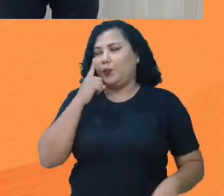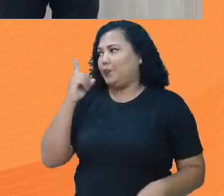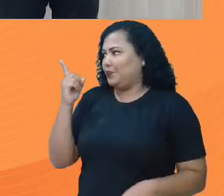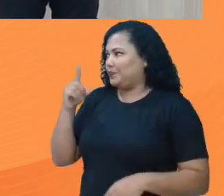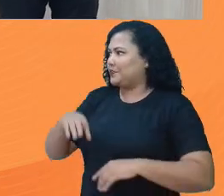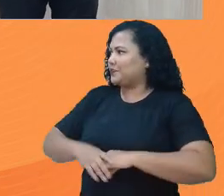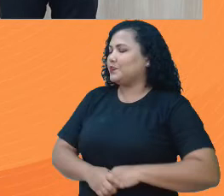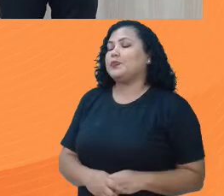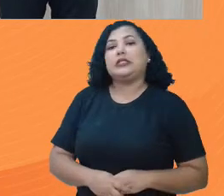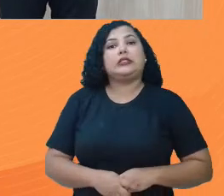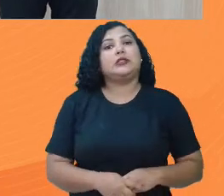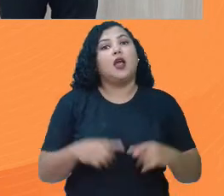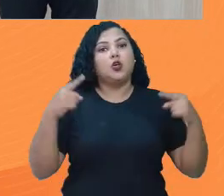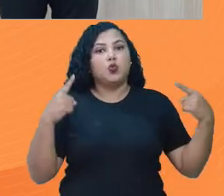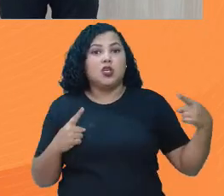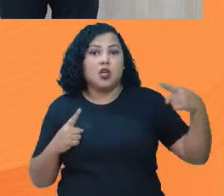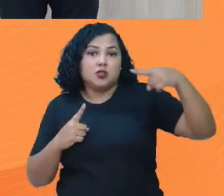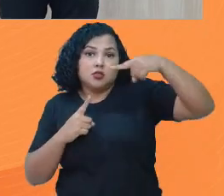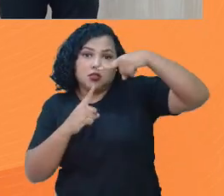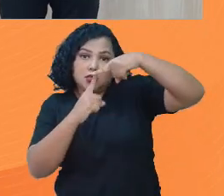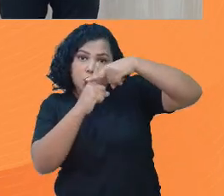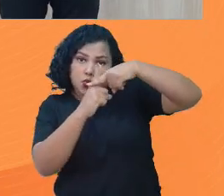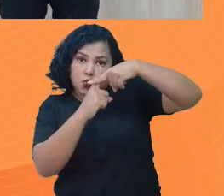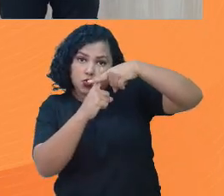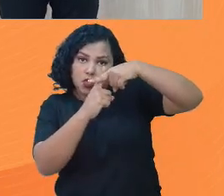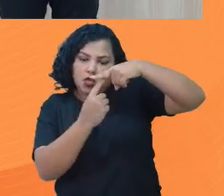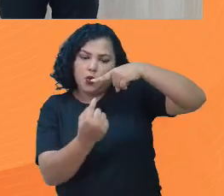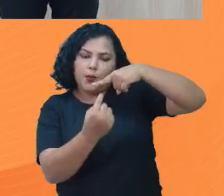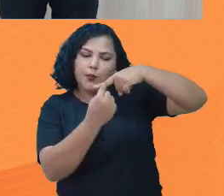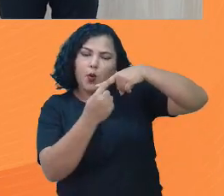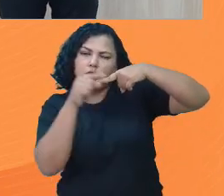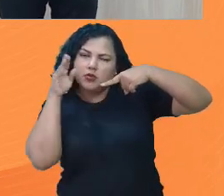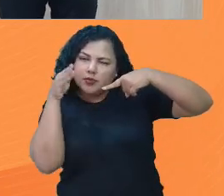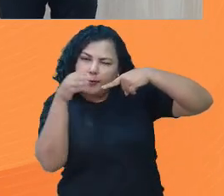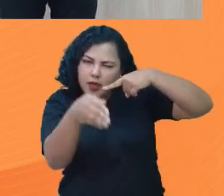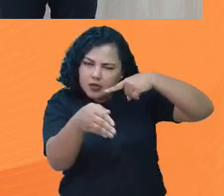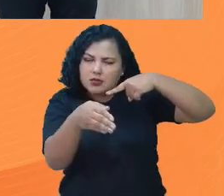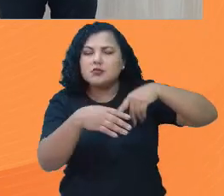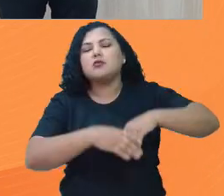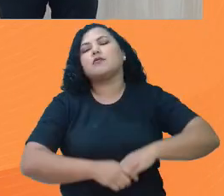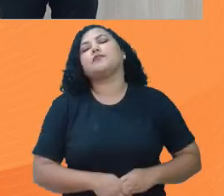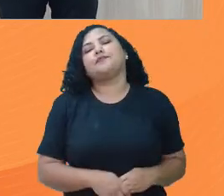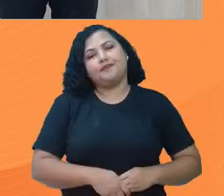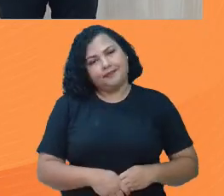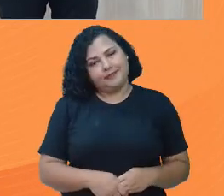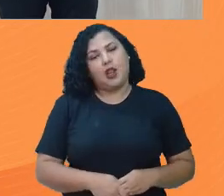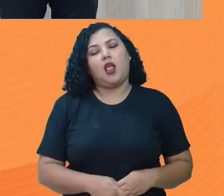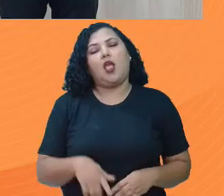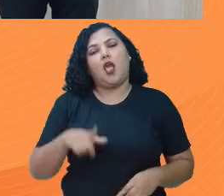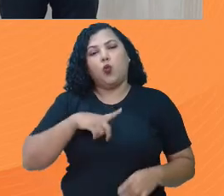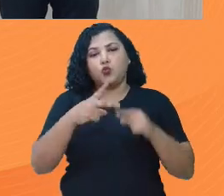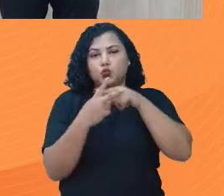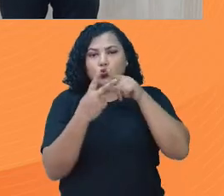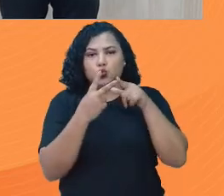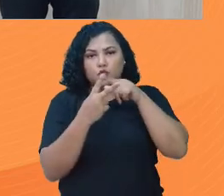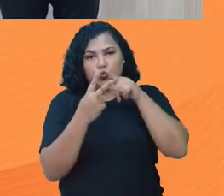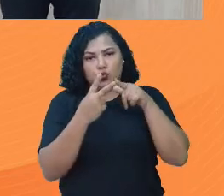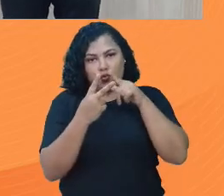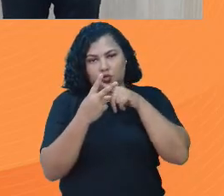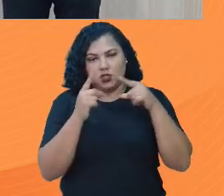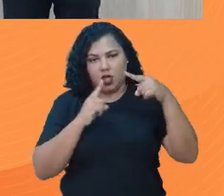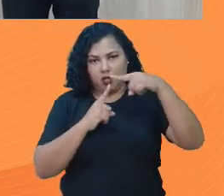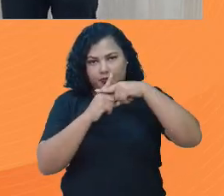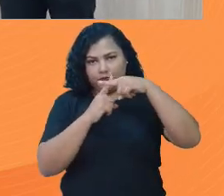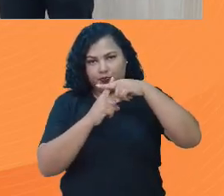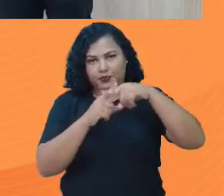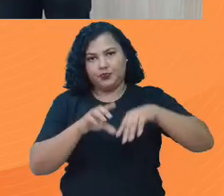são retas que se cruzam. E elas se cruzam em um único ponto. Esse ponto, ele pertence às duas retas,